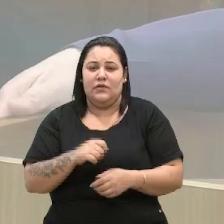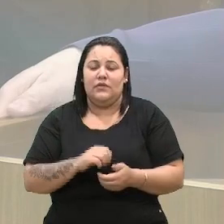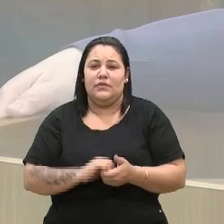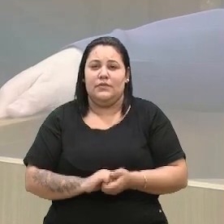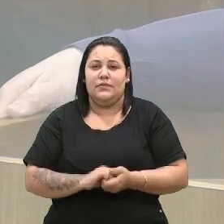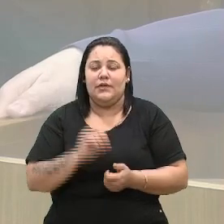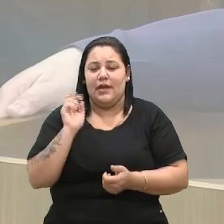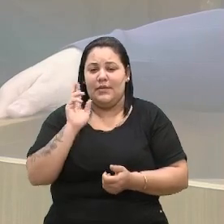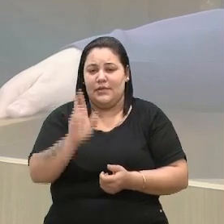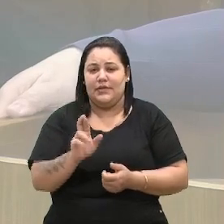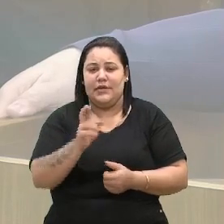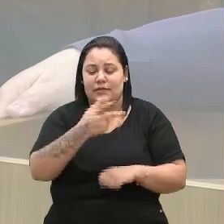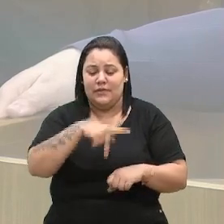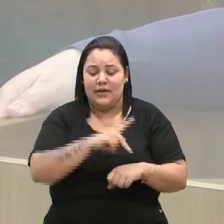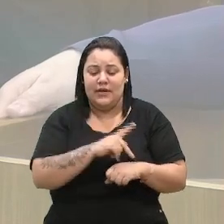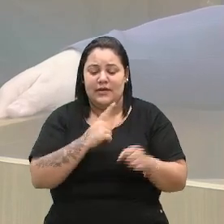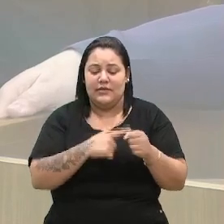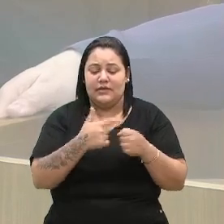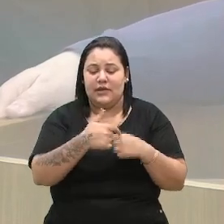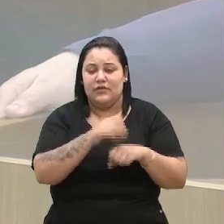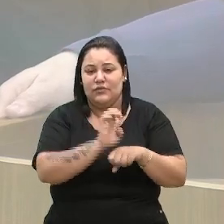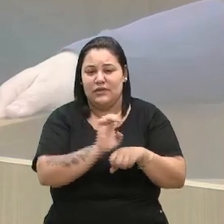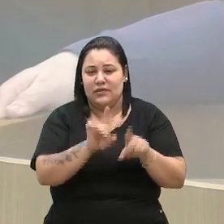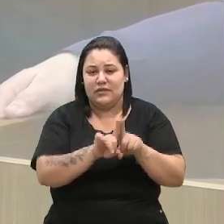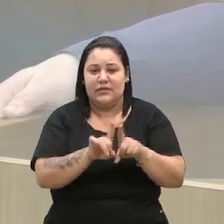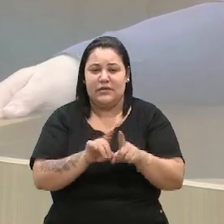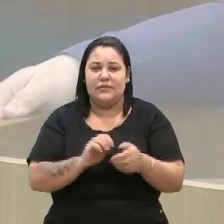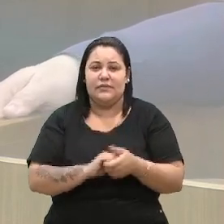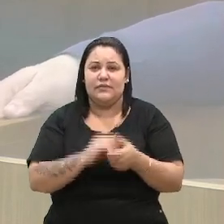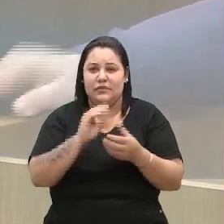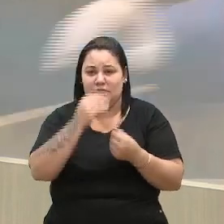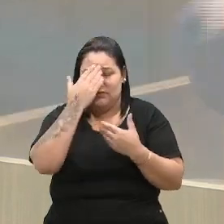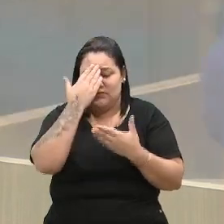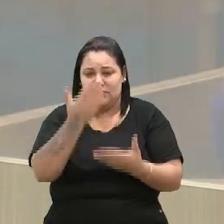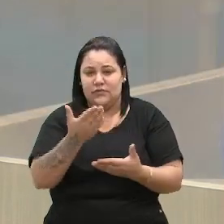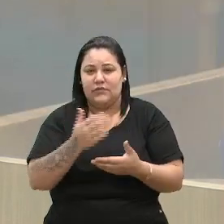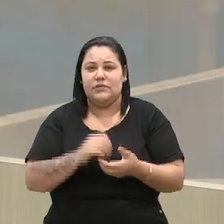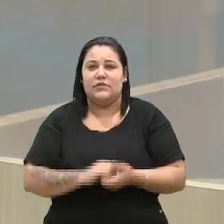nosso país, nossa cidade e o nosso estado. Muito obrigado, era isso, senhor presidente, muito obrigado.